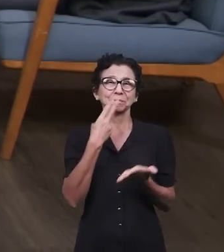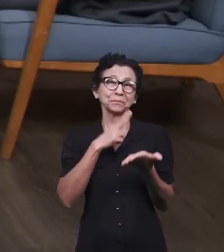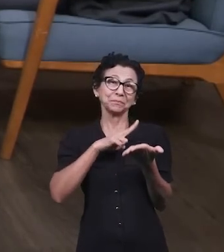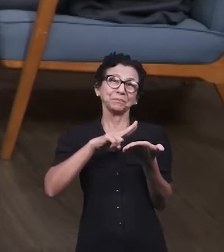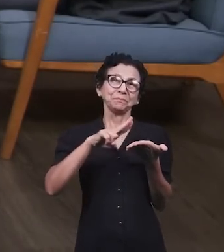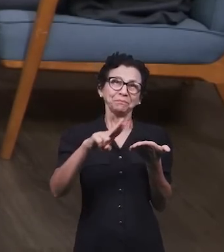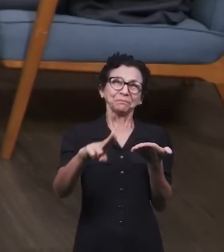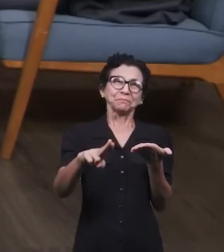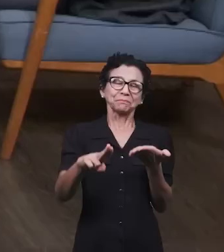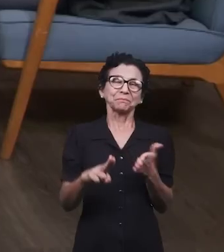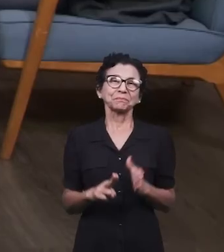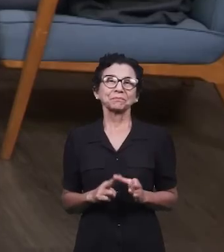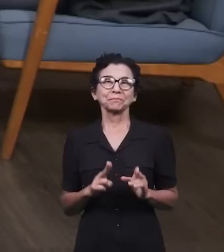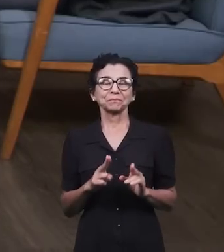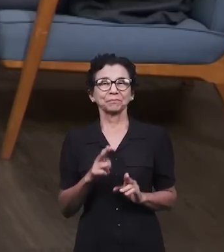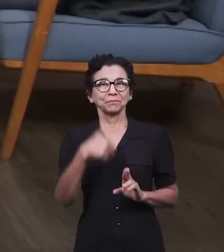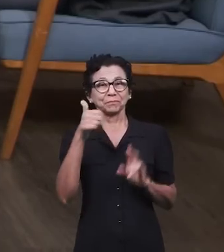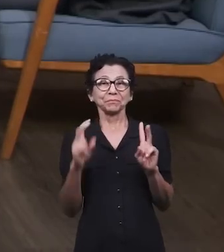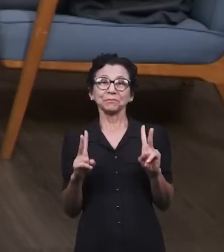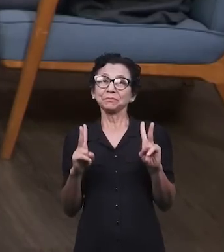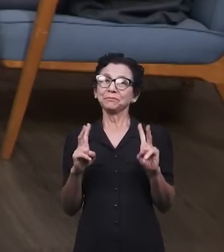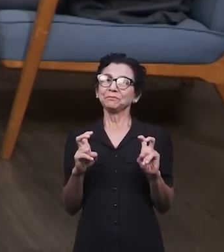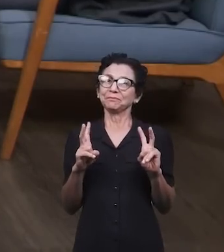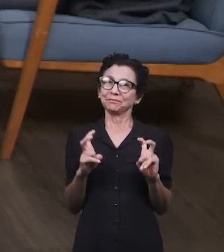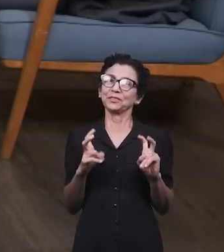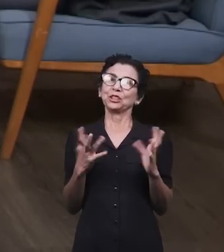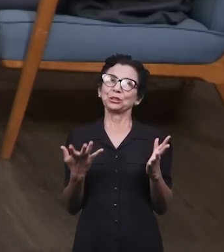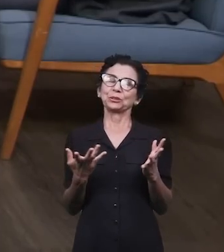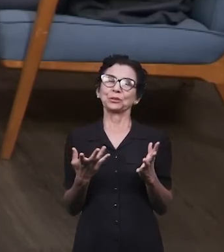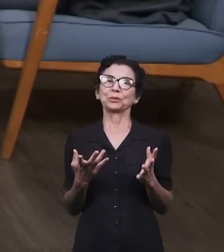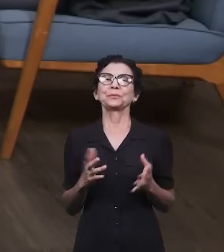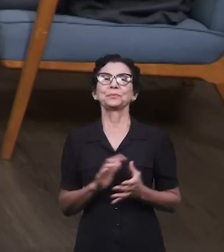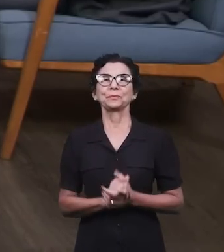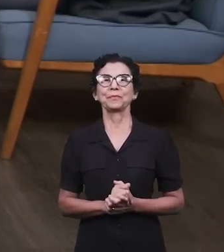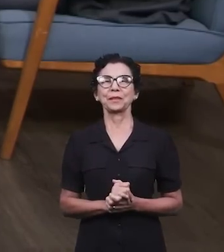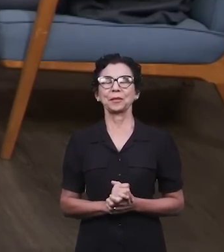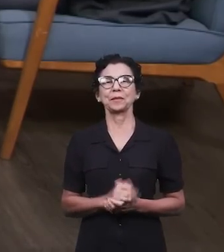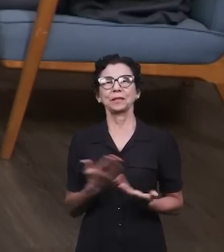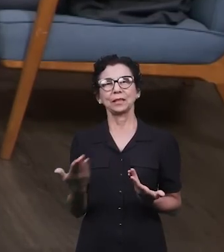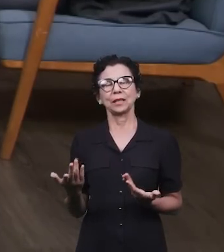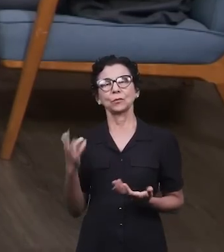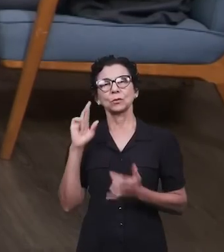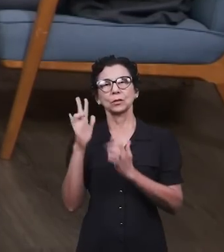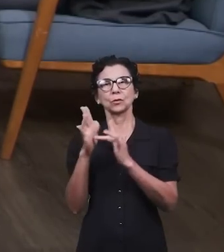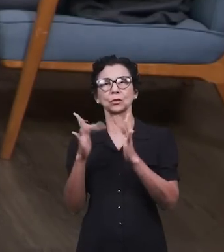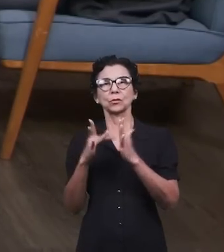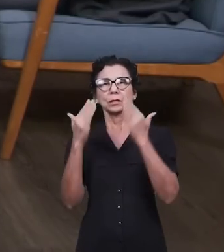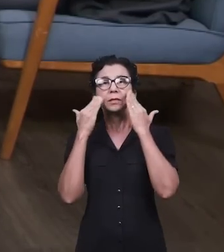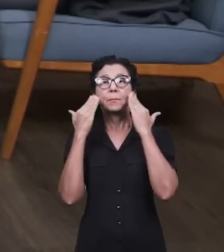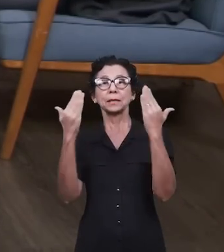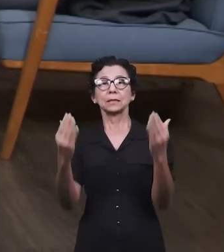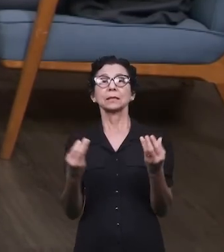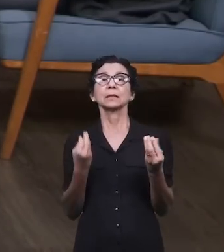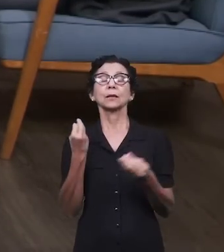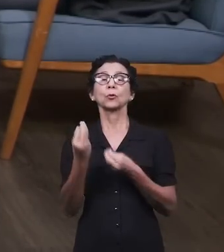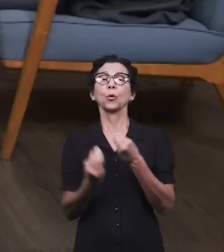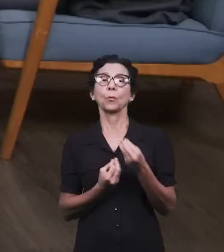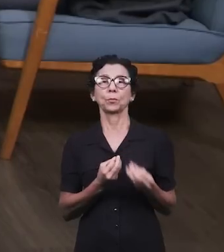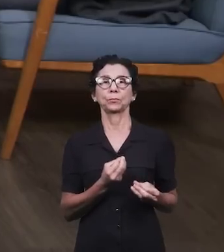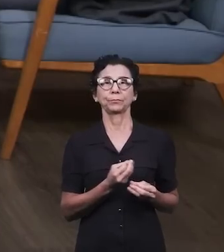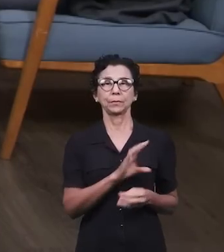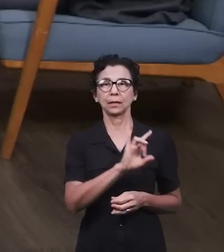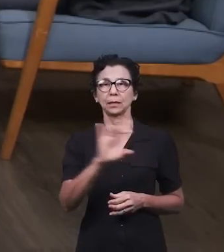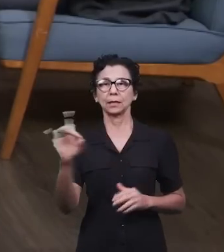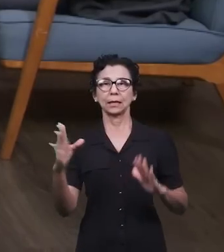característica, no primeiro atributo, né? Para usar o tema do programa, do primeiro título glorioso atribuído ao Senhor Jesus, mas temos outro, então vamos correr, porque senão a gente